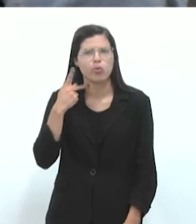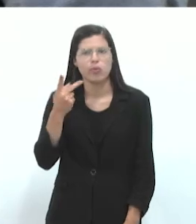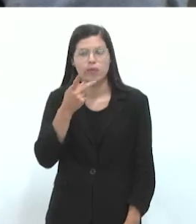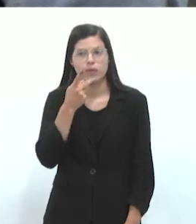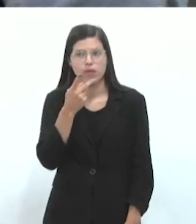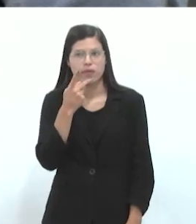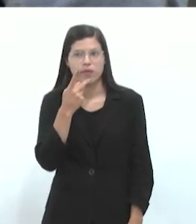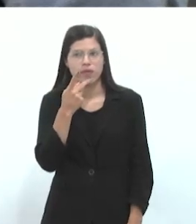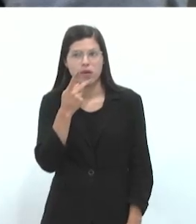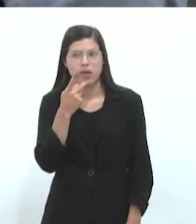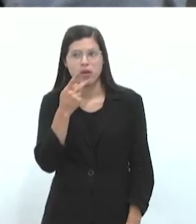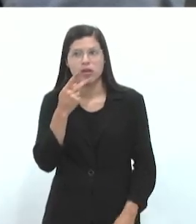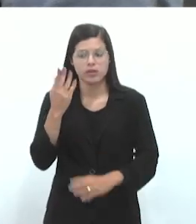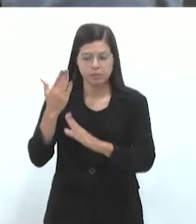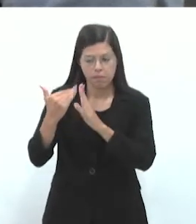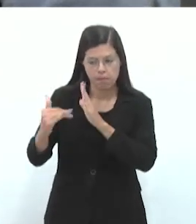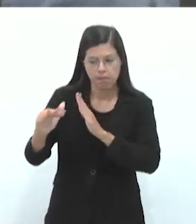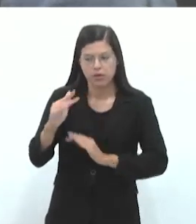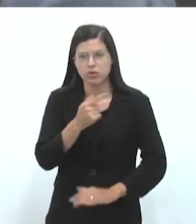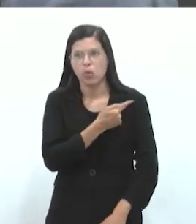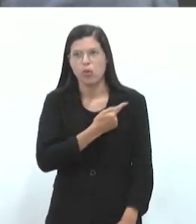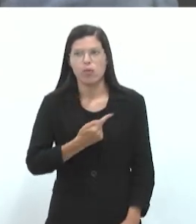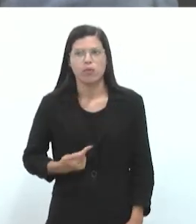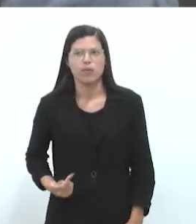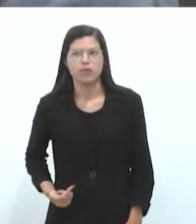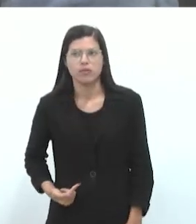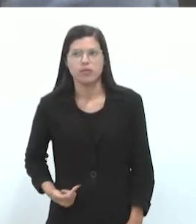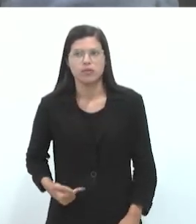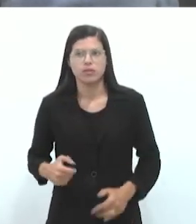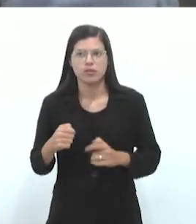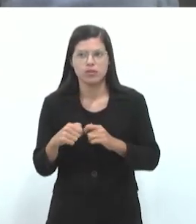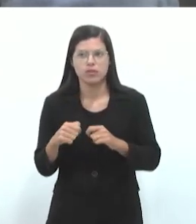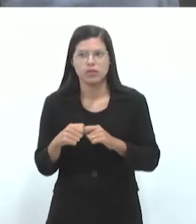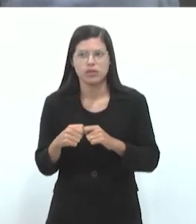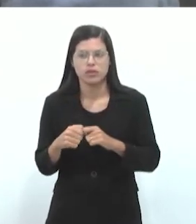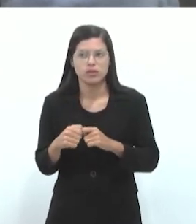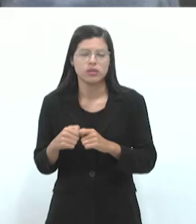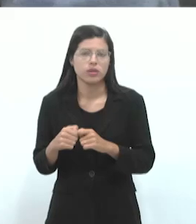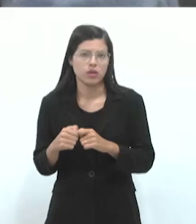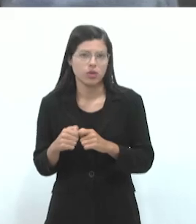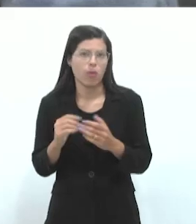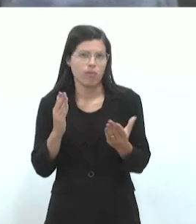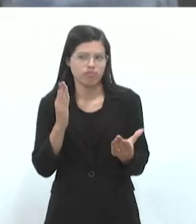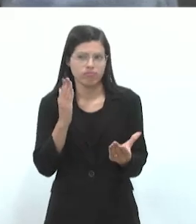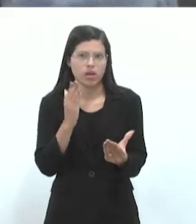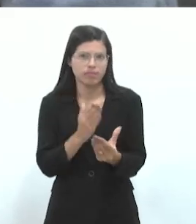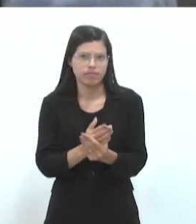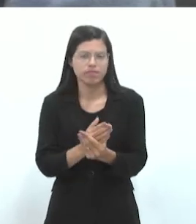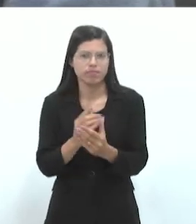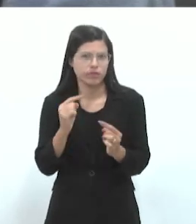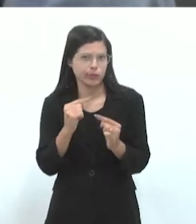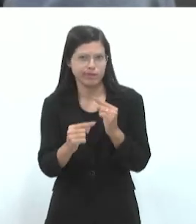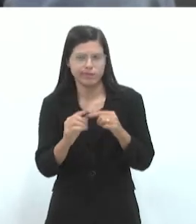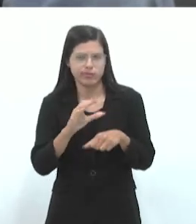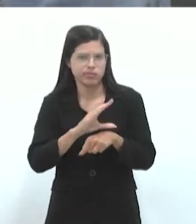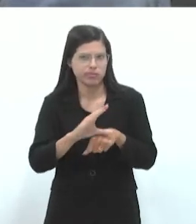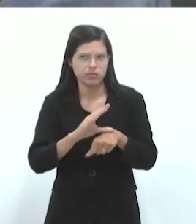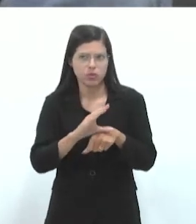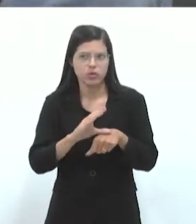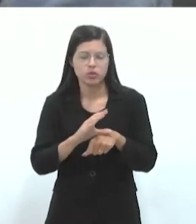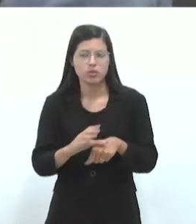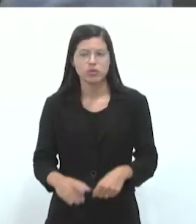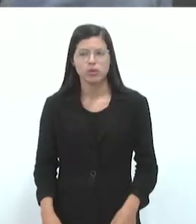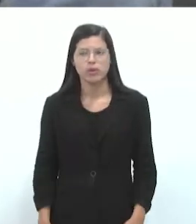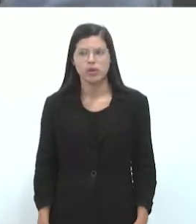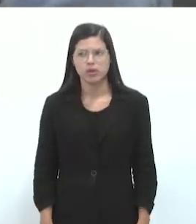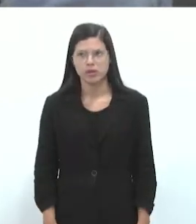que se encaminha ao governador no sentido de fazer uma ação direta de inconstitucionalidade. Né? O que é está legal.